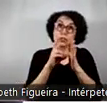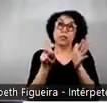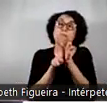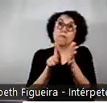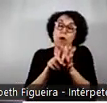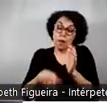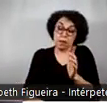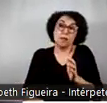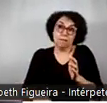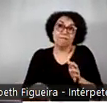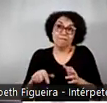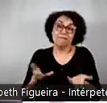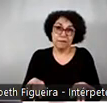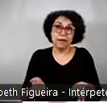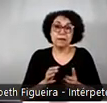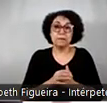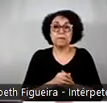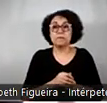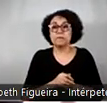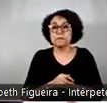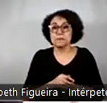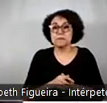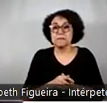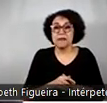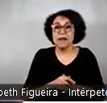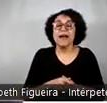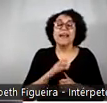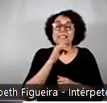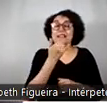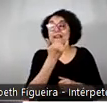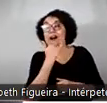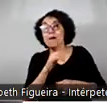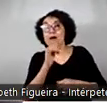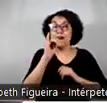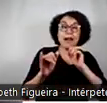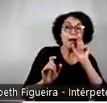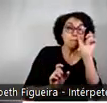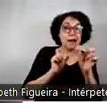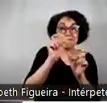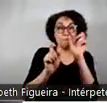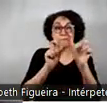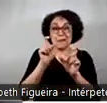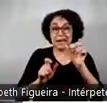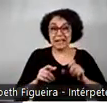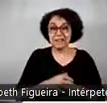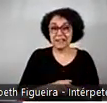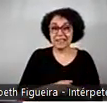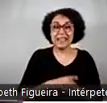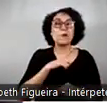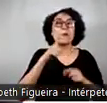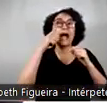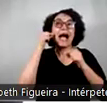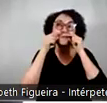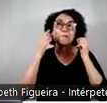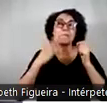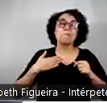de vez em quando aparece um gato aqui, viu, pessoal? Não assusta, não. Que ela gosta de participar das conversas. E aí, a gente tem